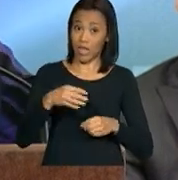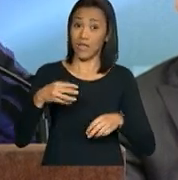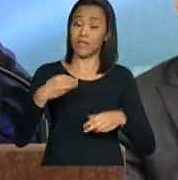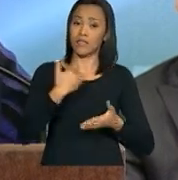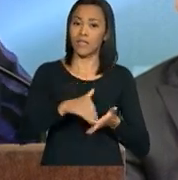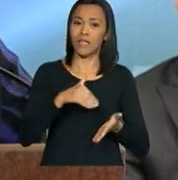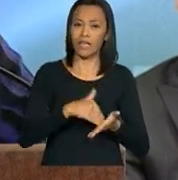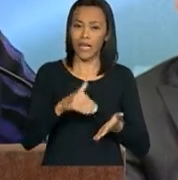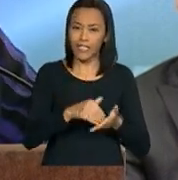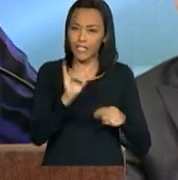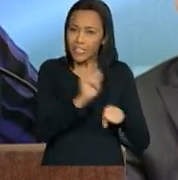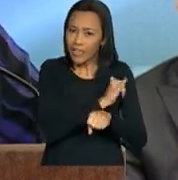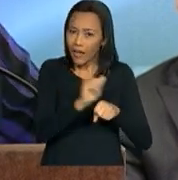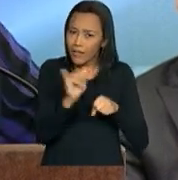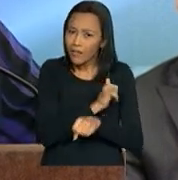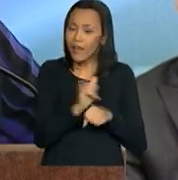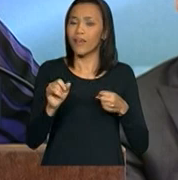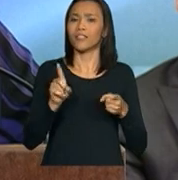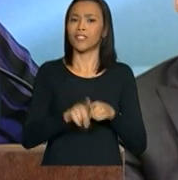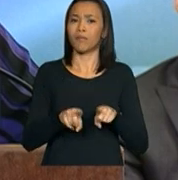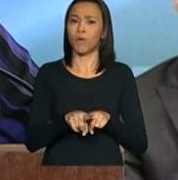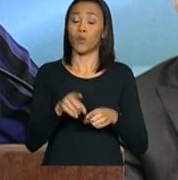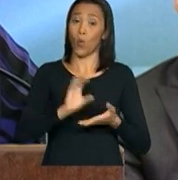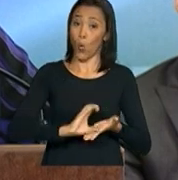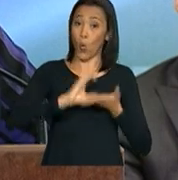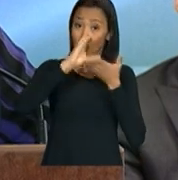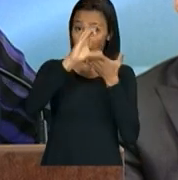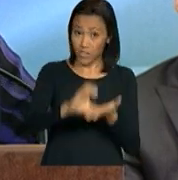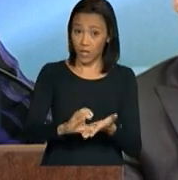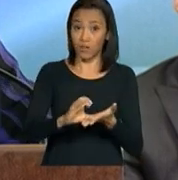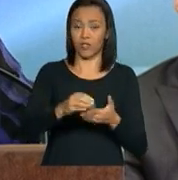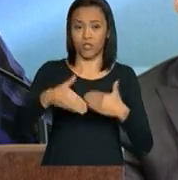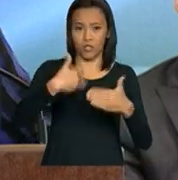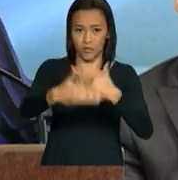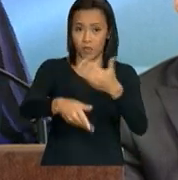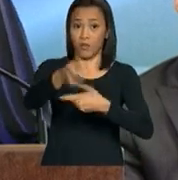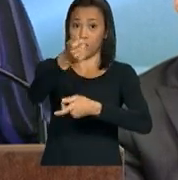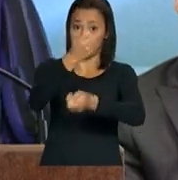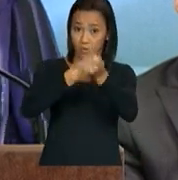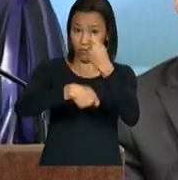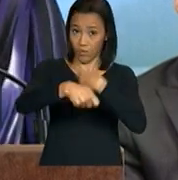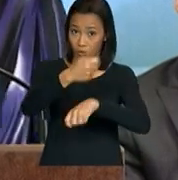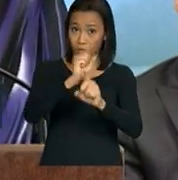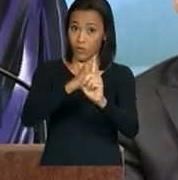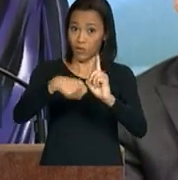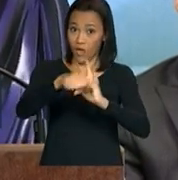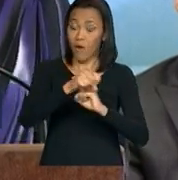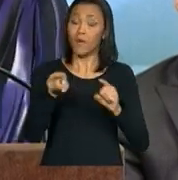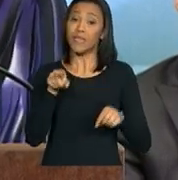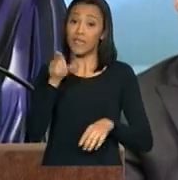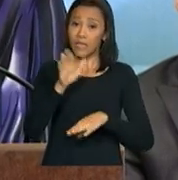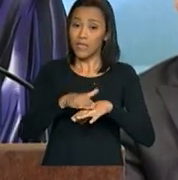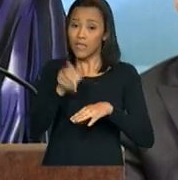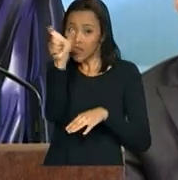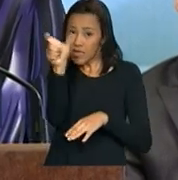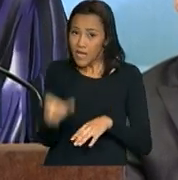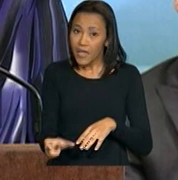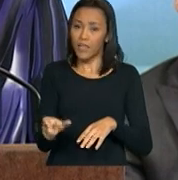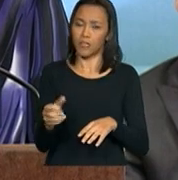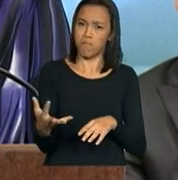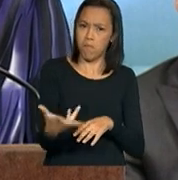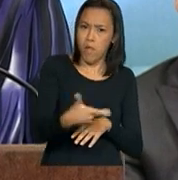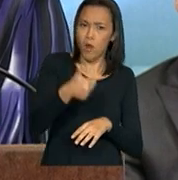que ele dirigiu o conselho de desenvolvimento econômico e social e que ele qualificou o